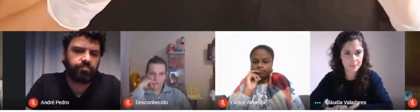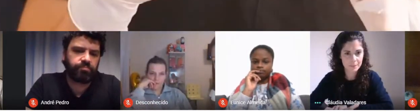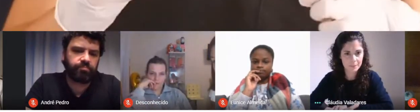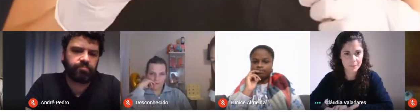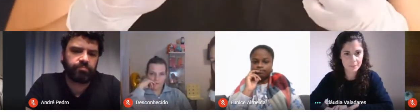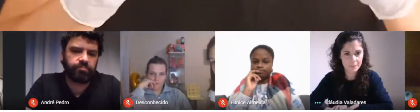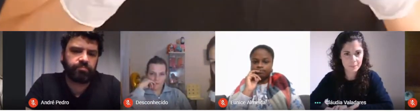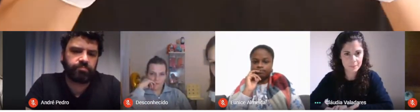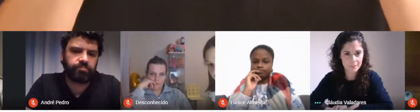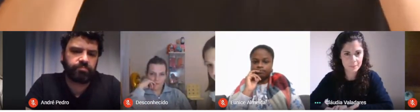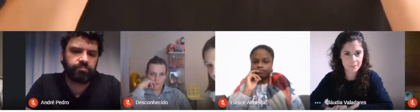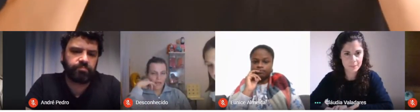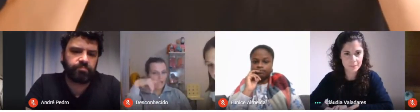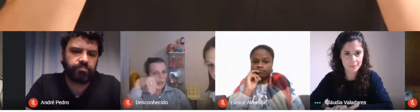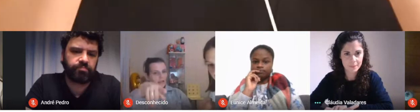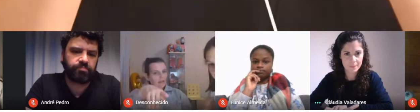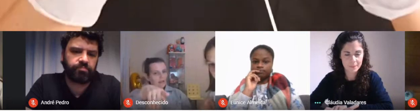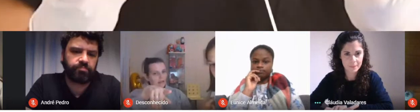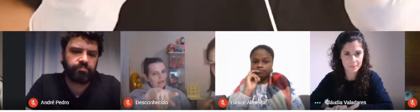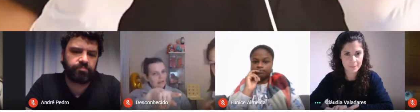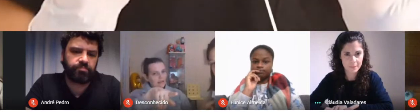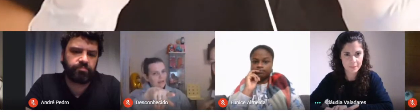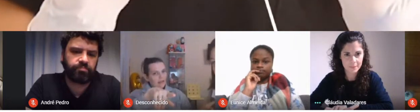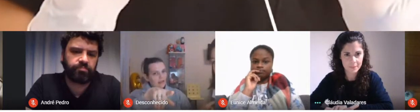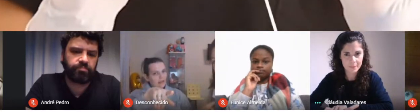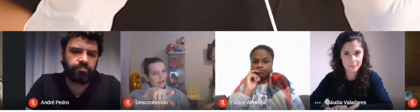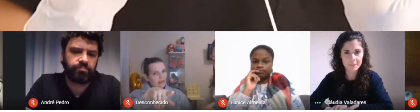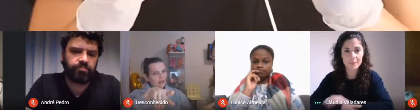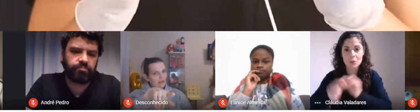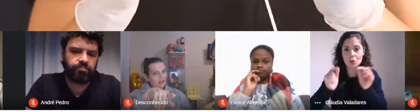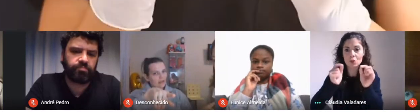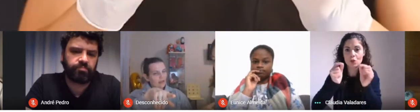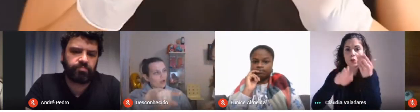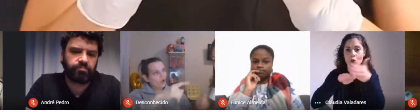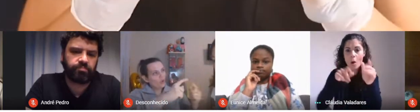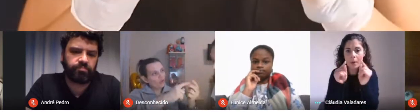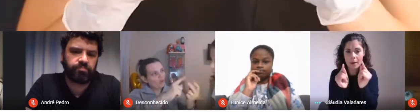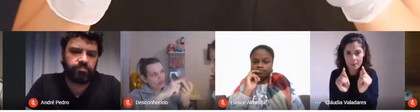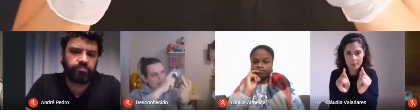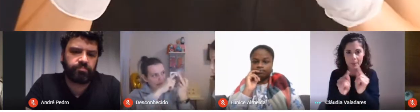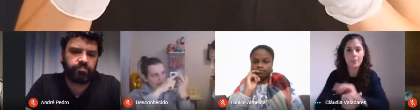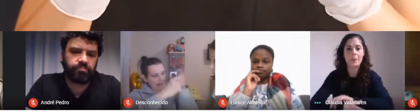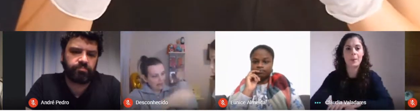enrola mais num dedo e fica este fio, que é o que vai passar entre os nossos dentes.